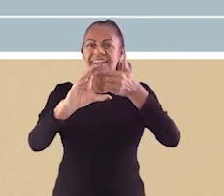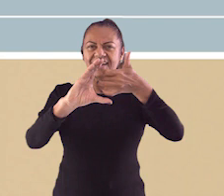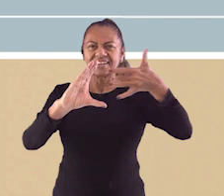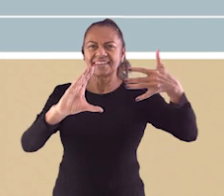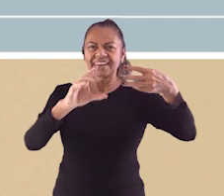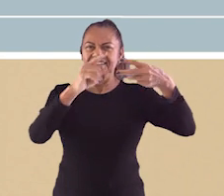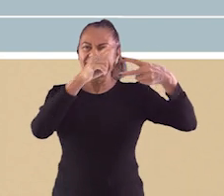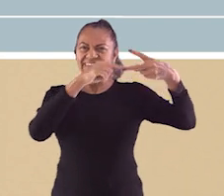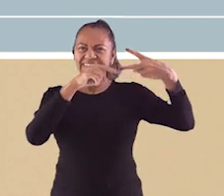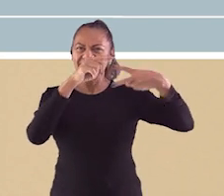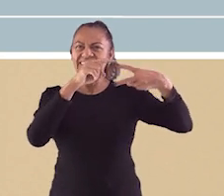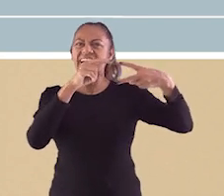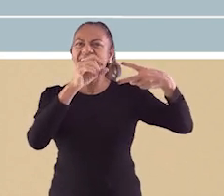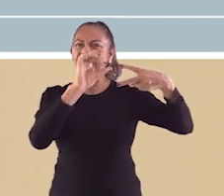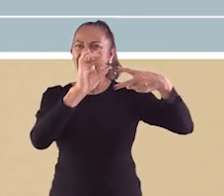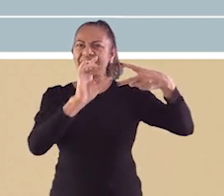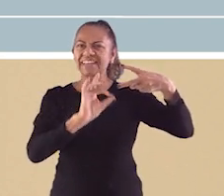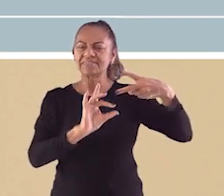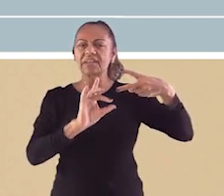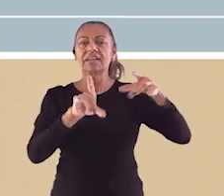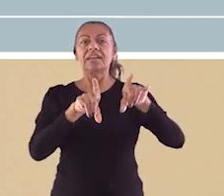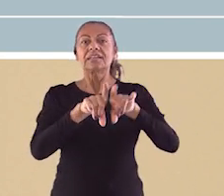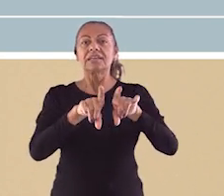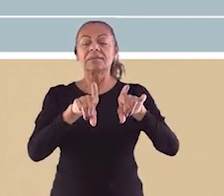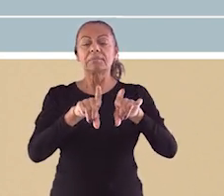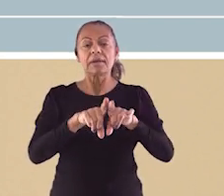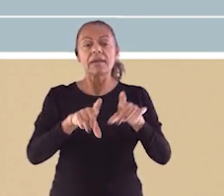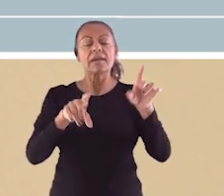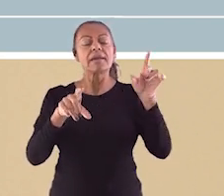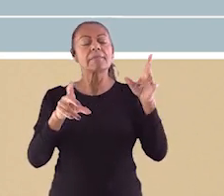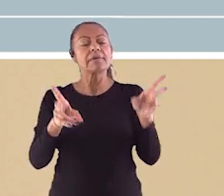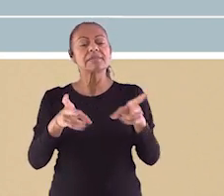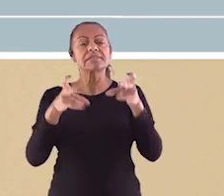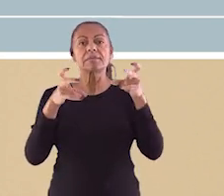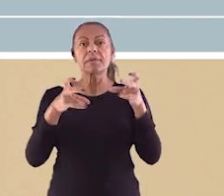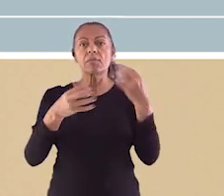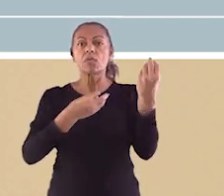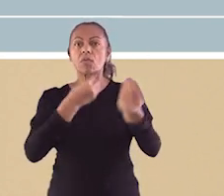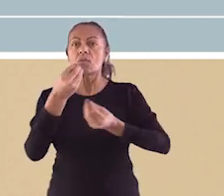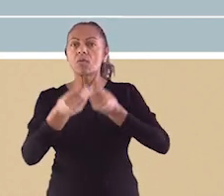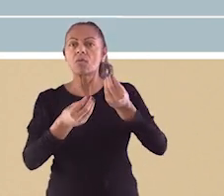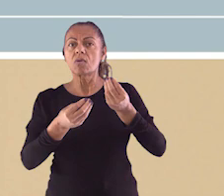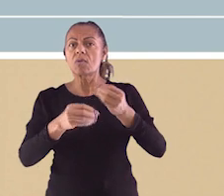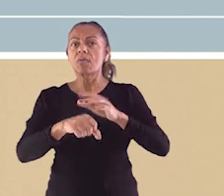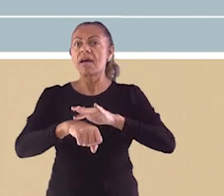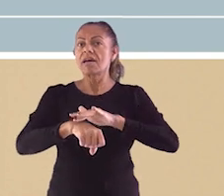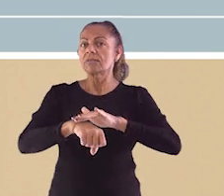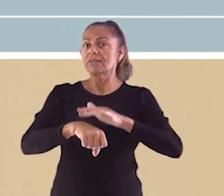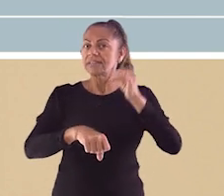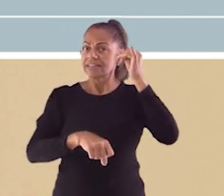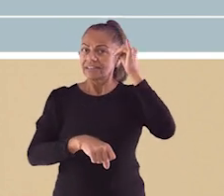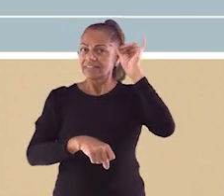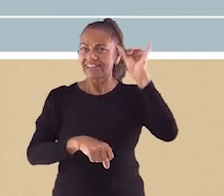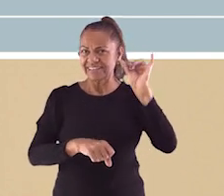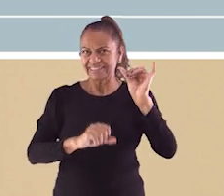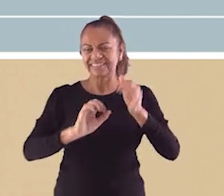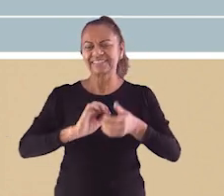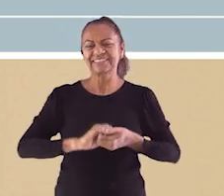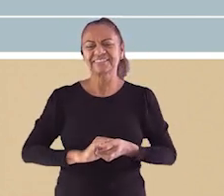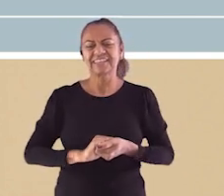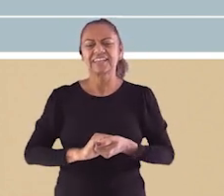as características de cada um e, por fim, visualizamos algumas dessas maneiras de prevenir